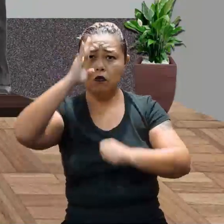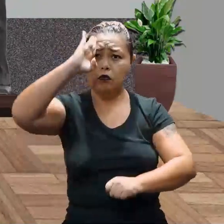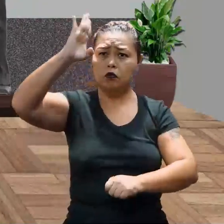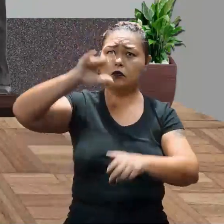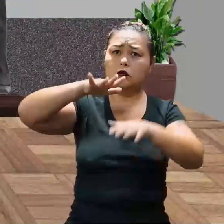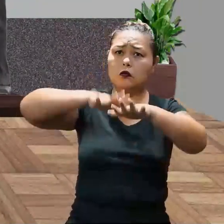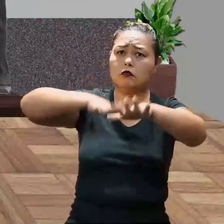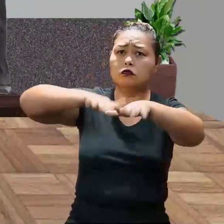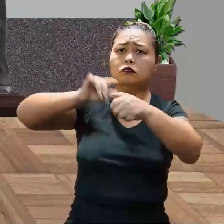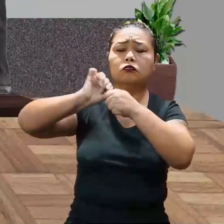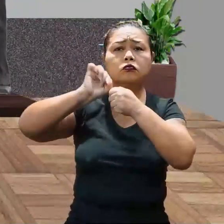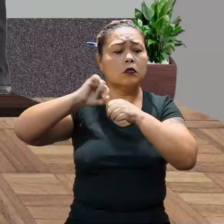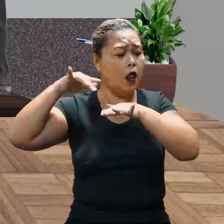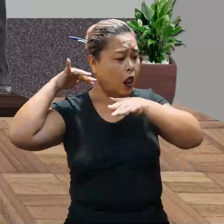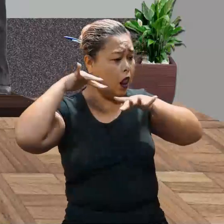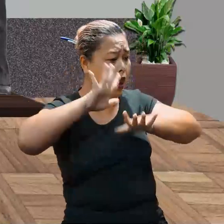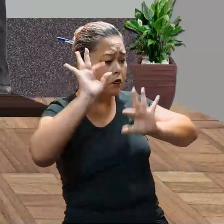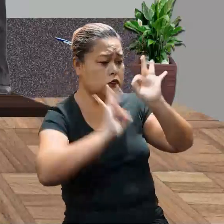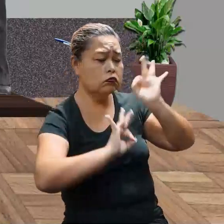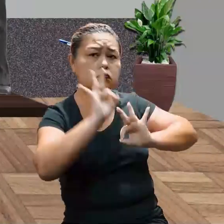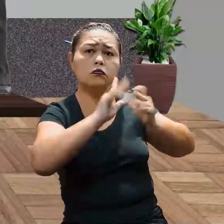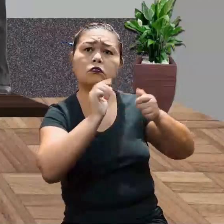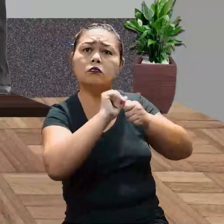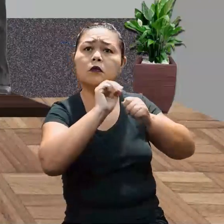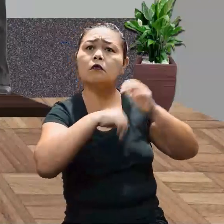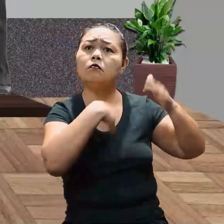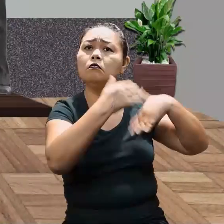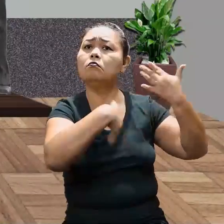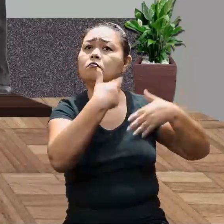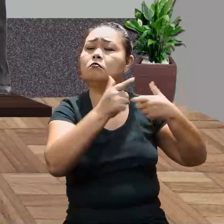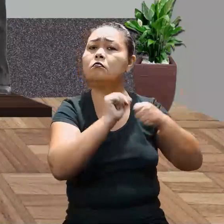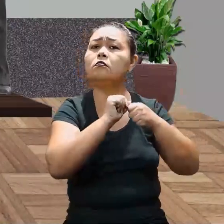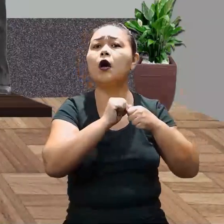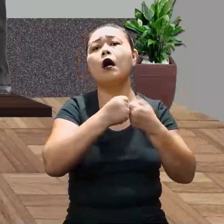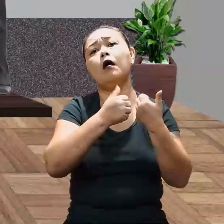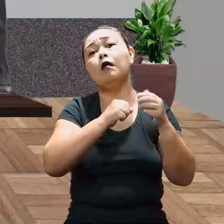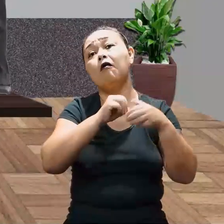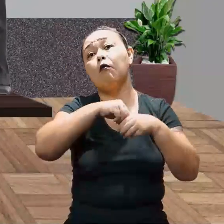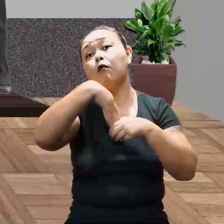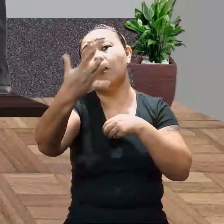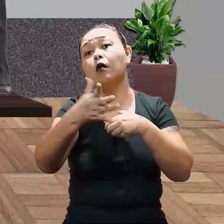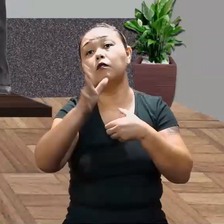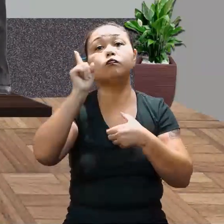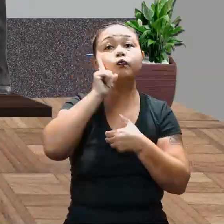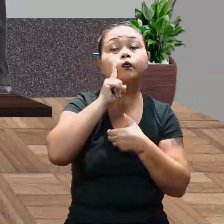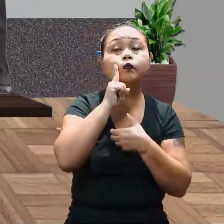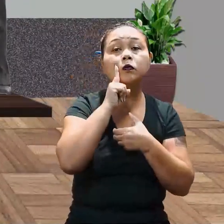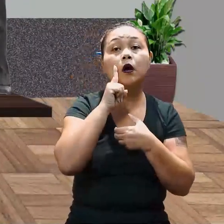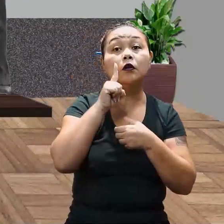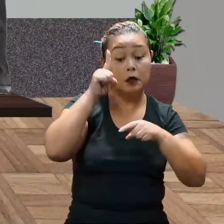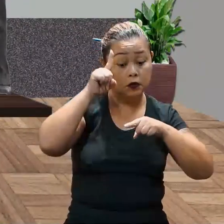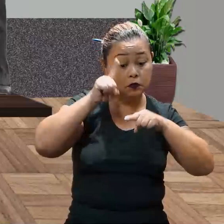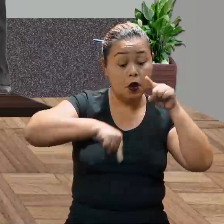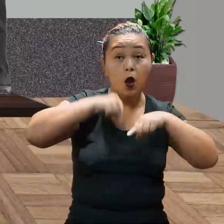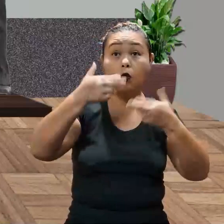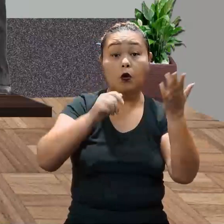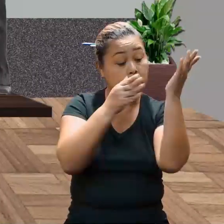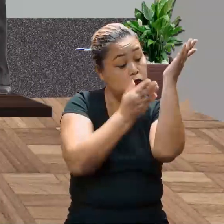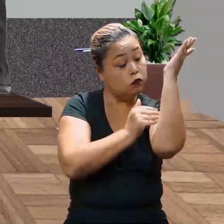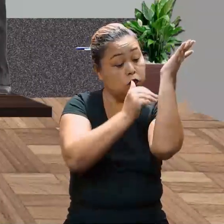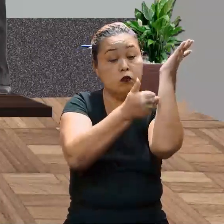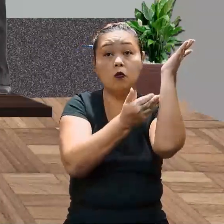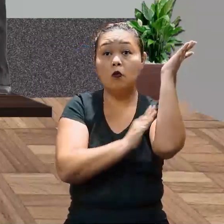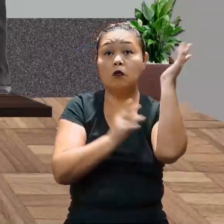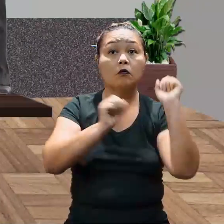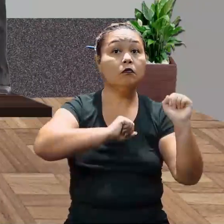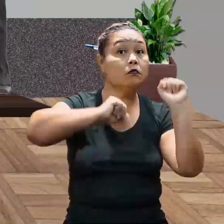cria mecanismo para se estruturar e para aumentar a produção que era mandada para os norte-americanos. Então,